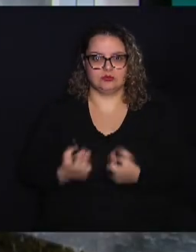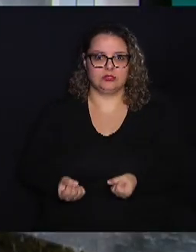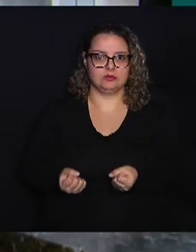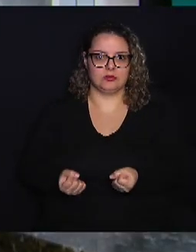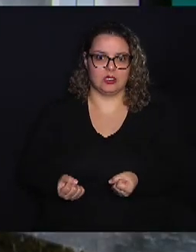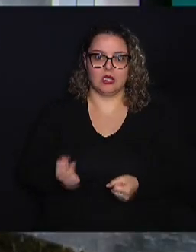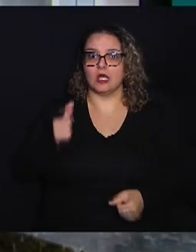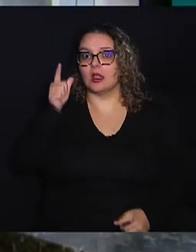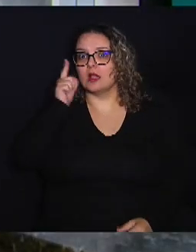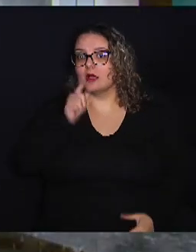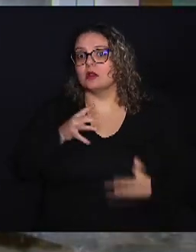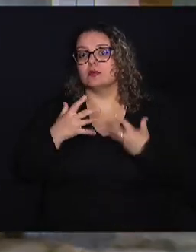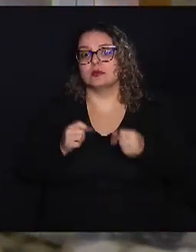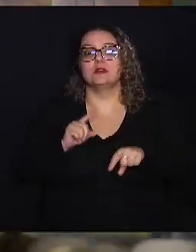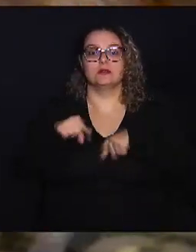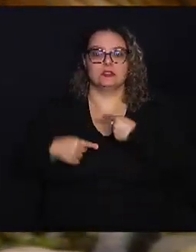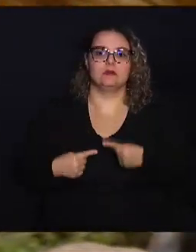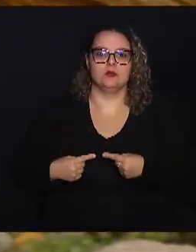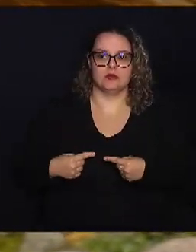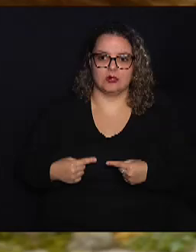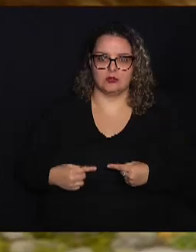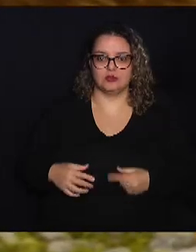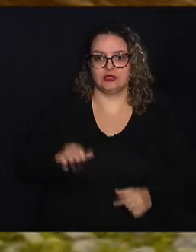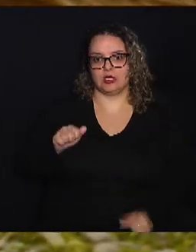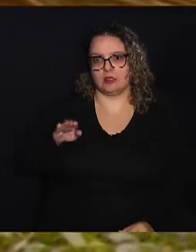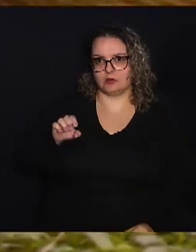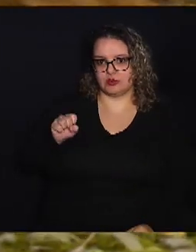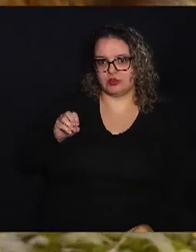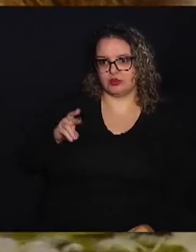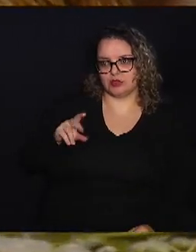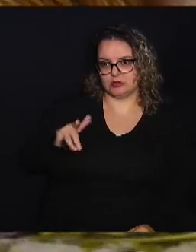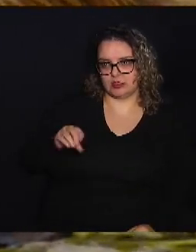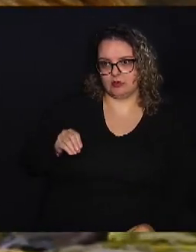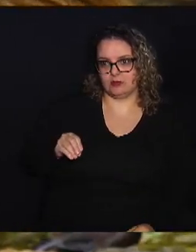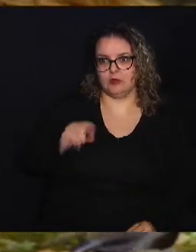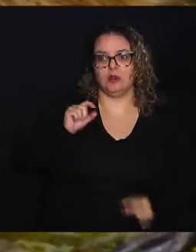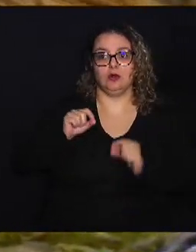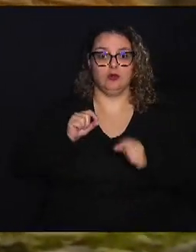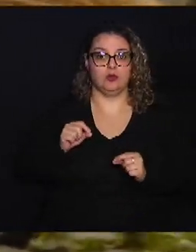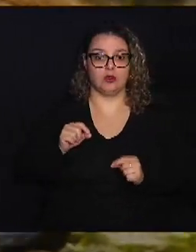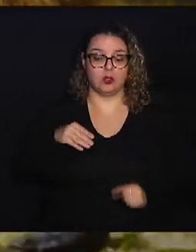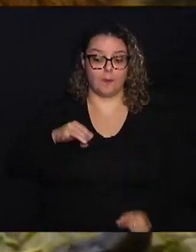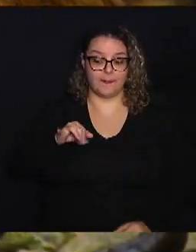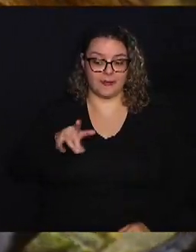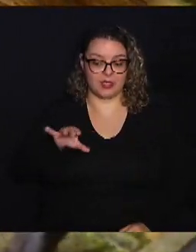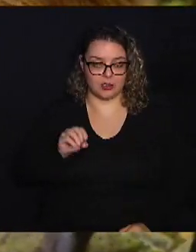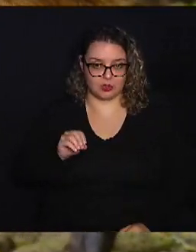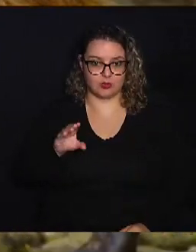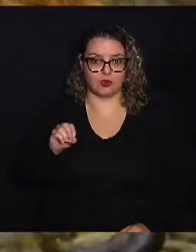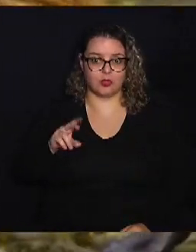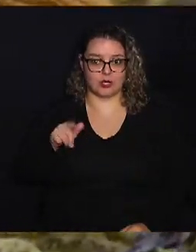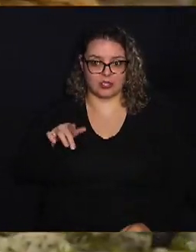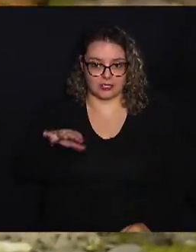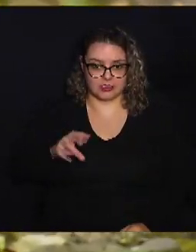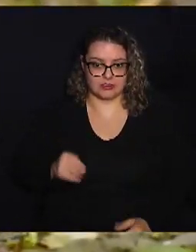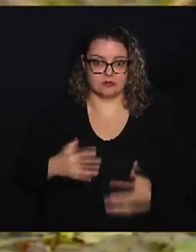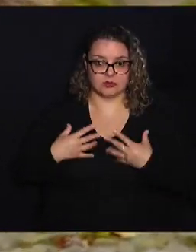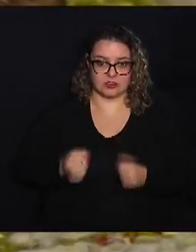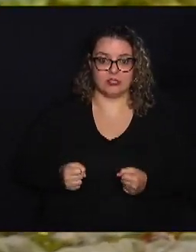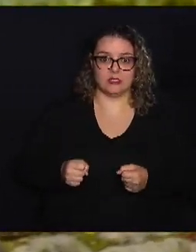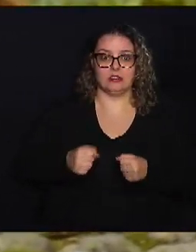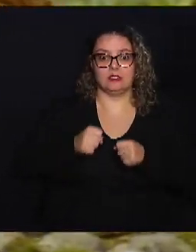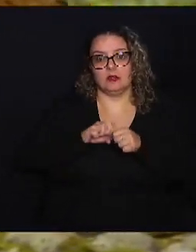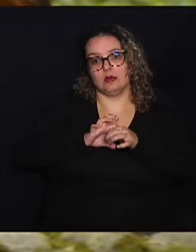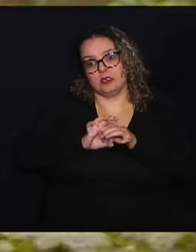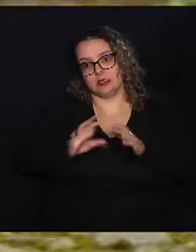consegue absorver depois da região de absorção o que o micro-organismo digeriu. Então ela precisa liberar um tipo de